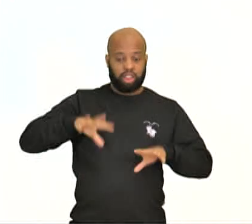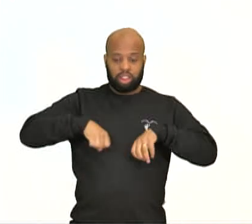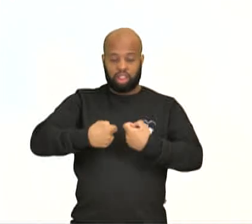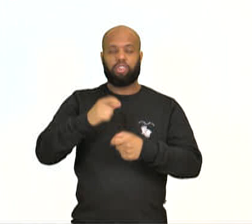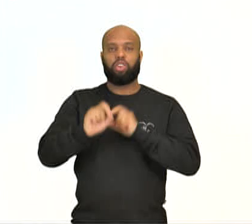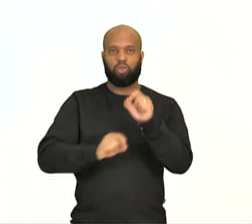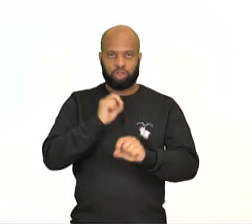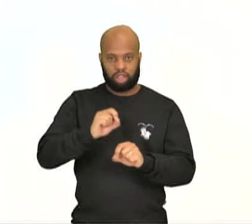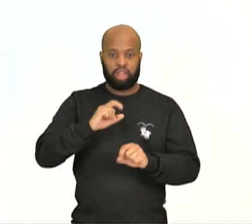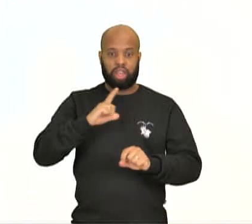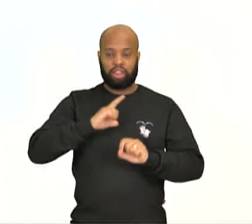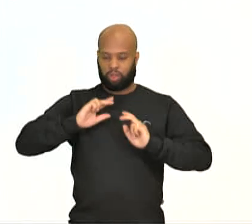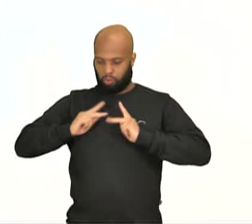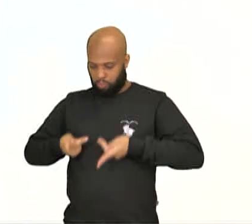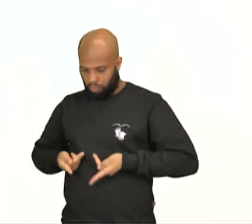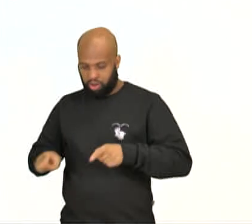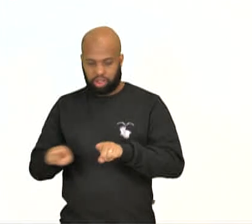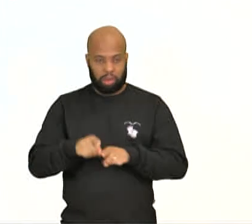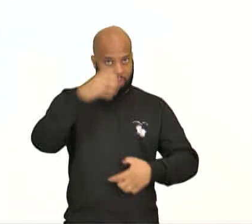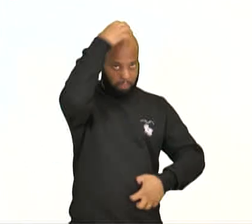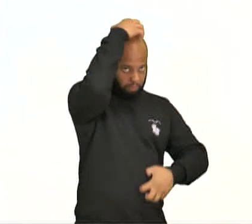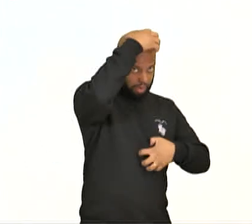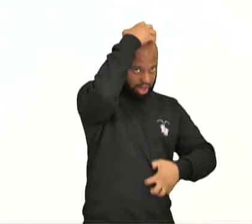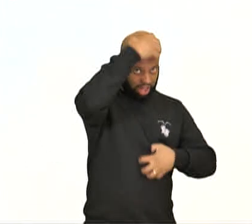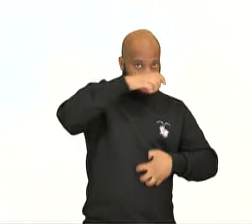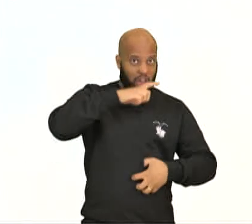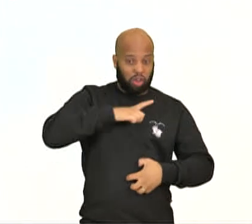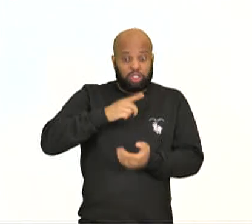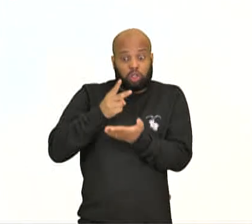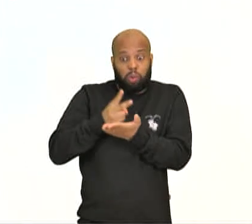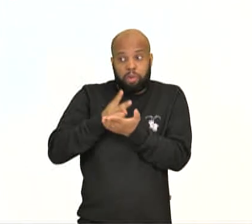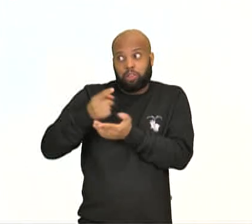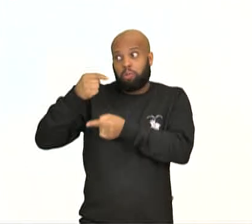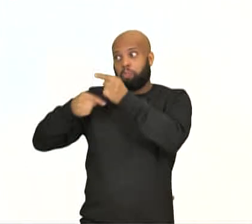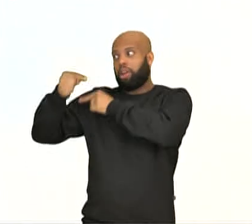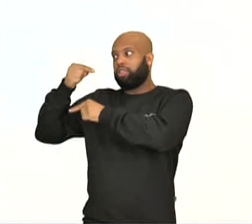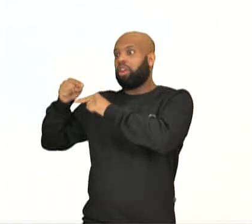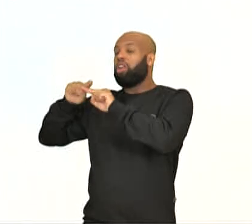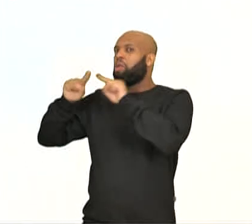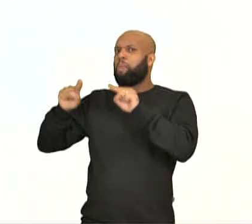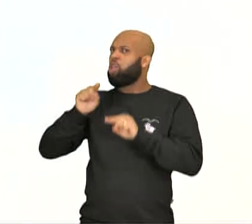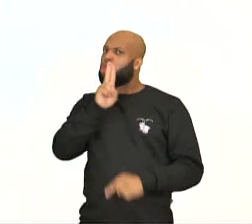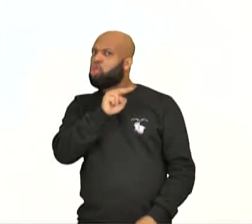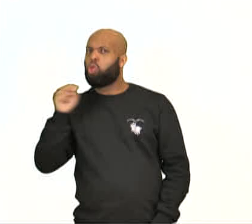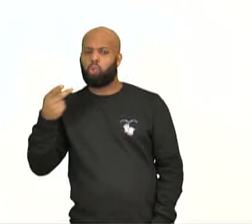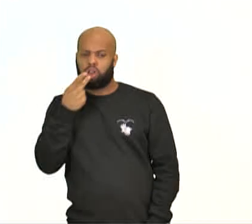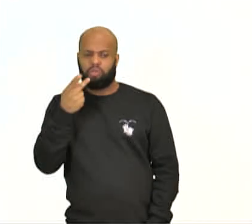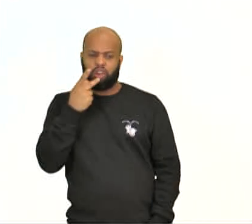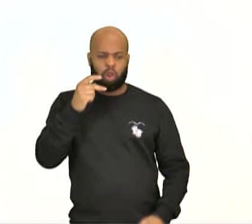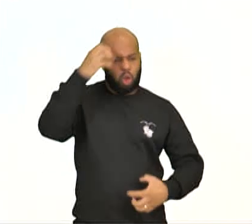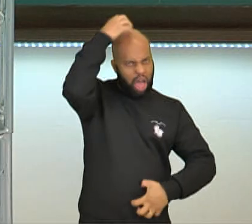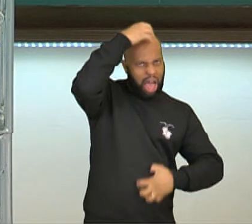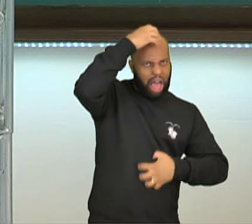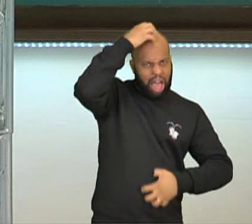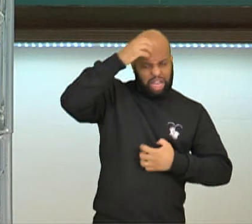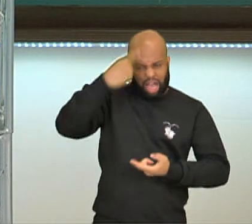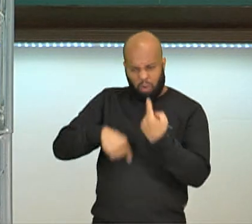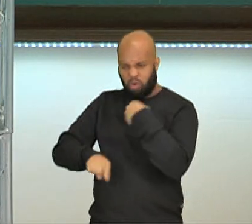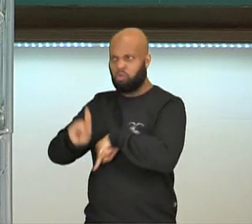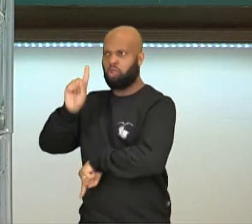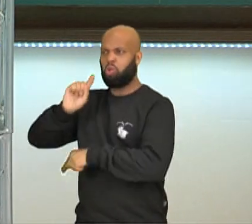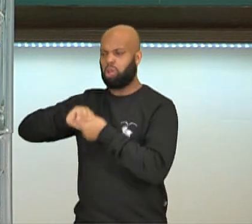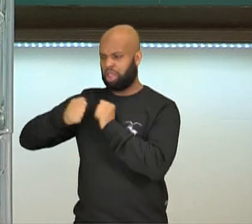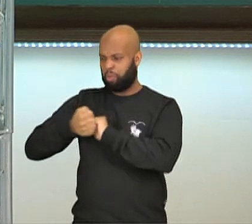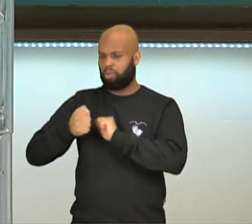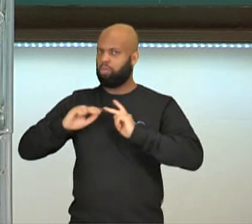mesmo ancestral primata, mas não, Darwin em nenhum momento disse que macacos evoluíram e se transformaram em seres humanos.